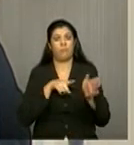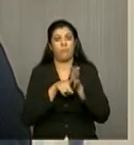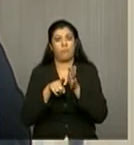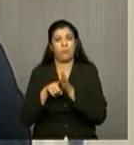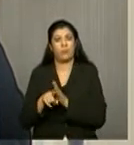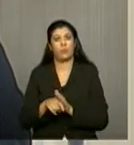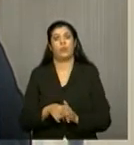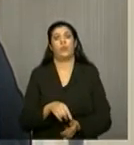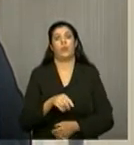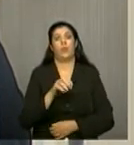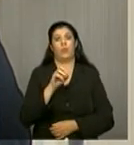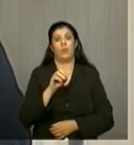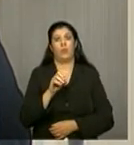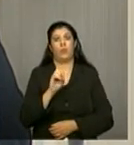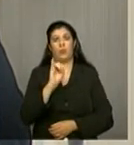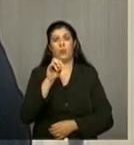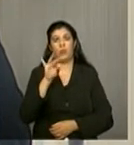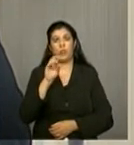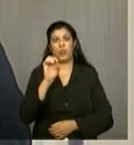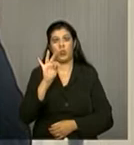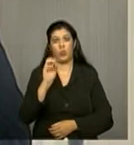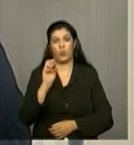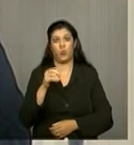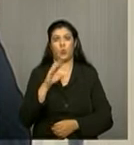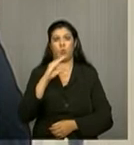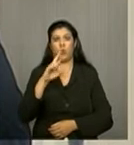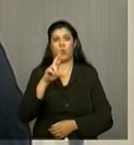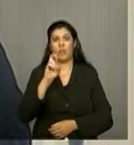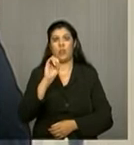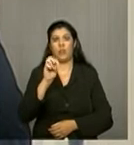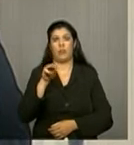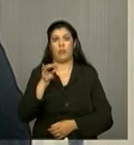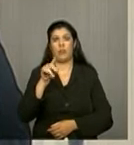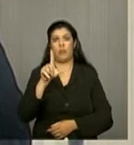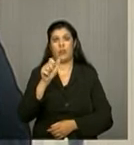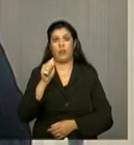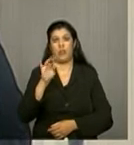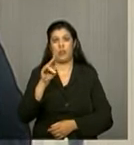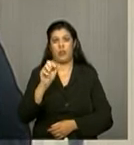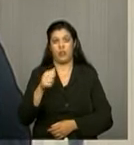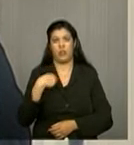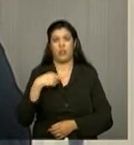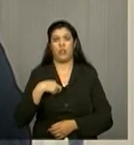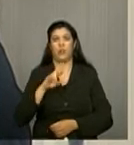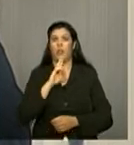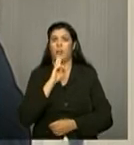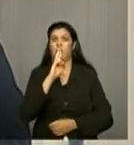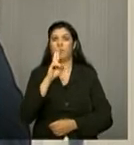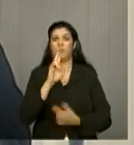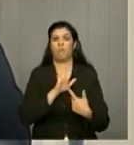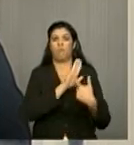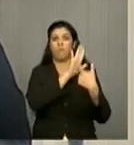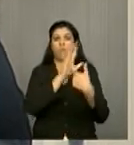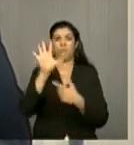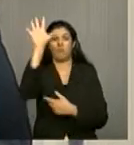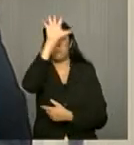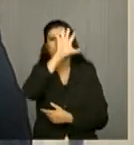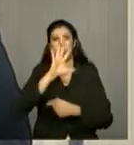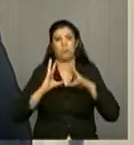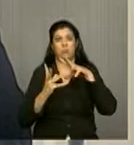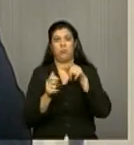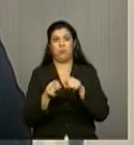criminalística brasil que realmente responde aos standards internacionais a todos que se isso